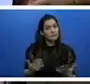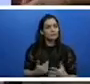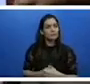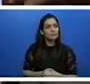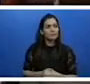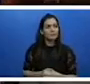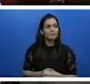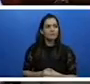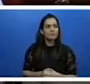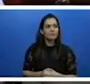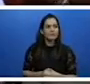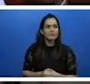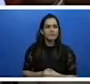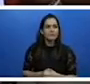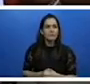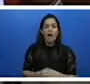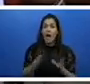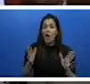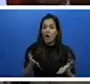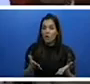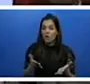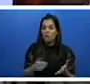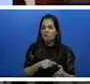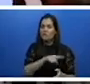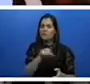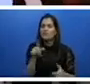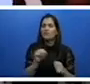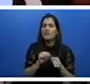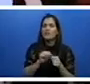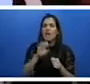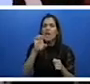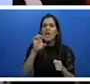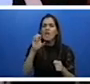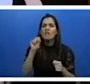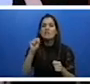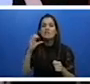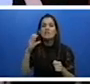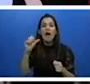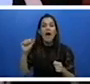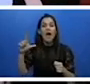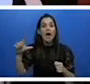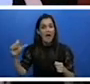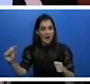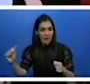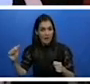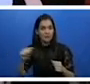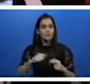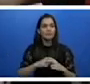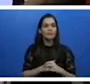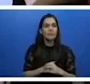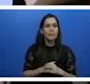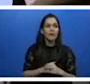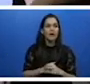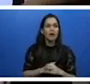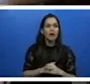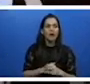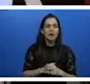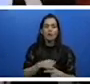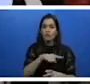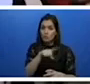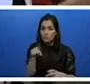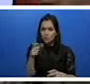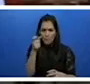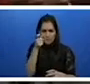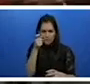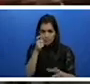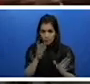Medidas de comprimento e escala. Observe as sequências de números indicados em cada reta. Aqui vocês só vão